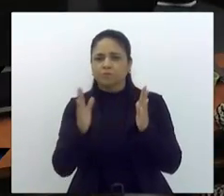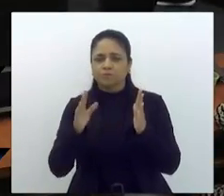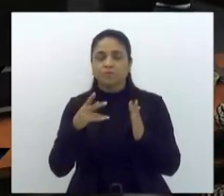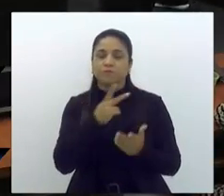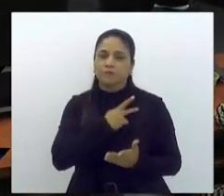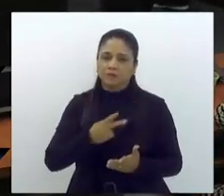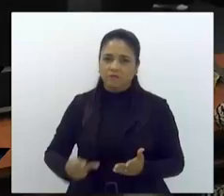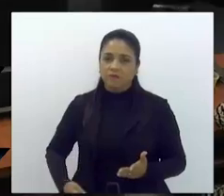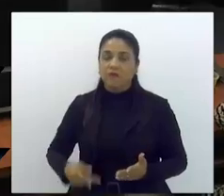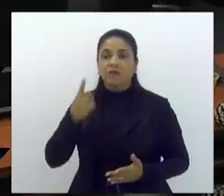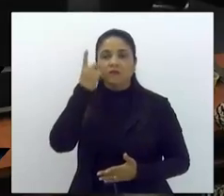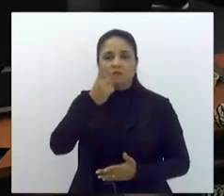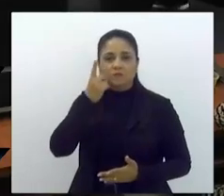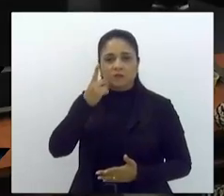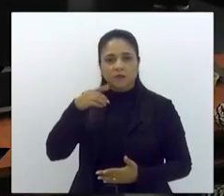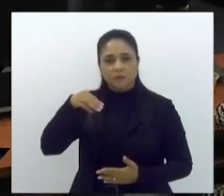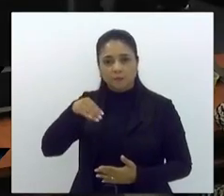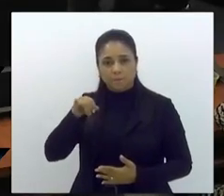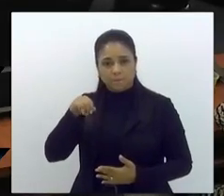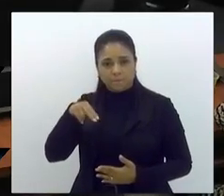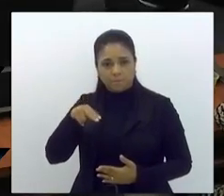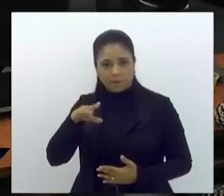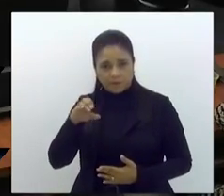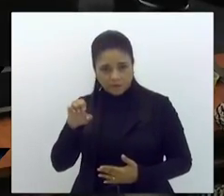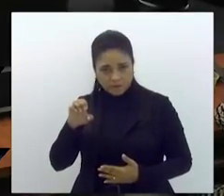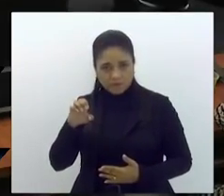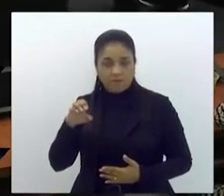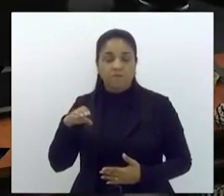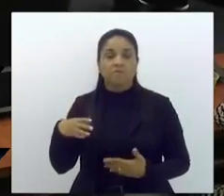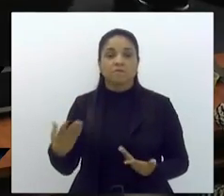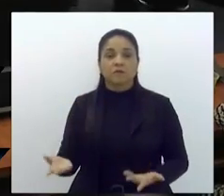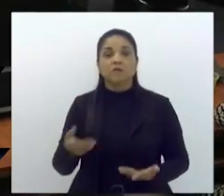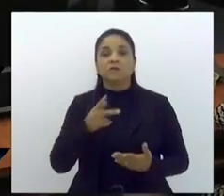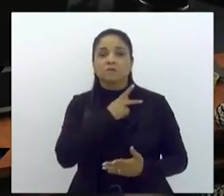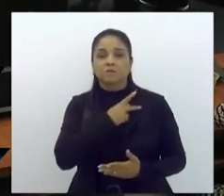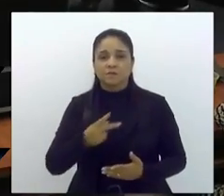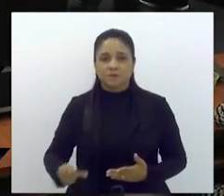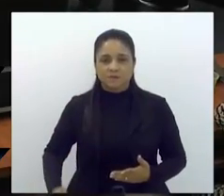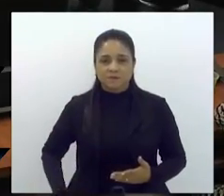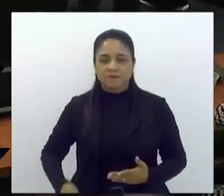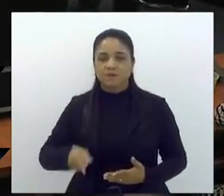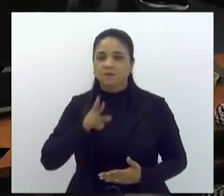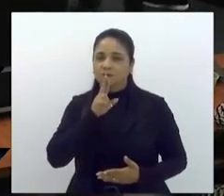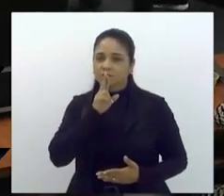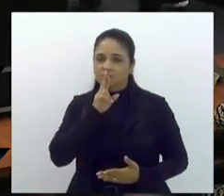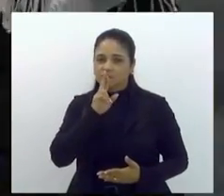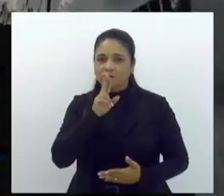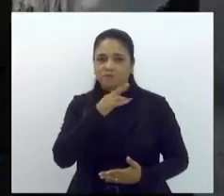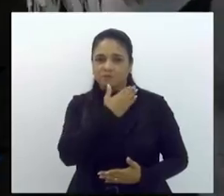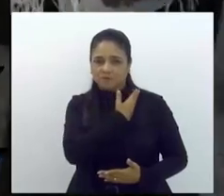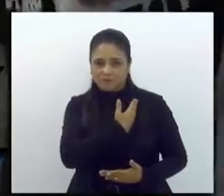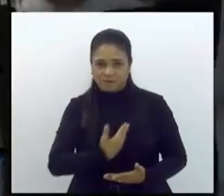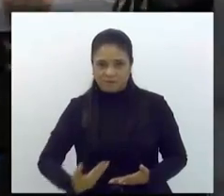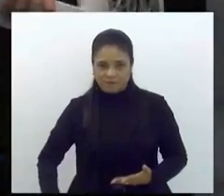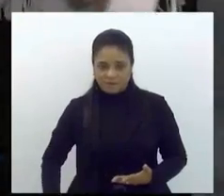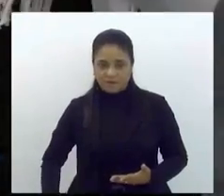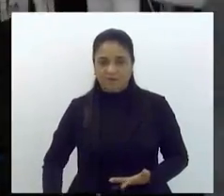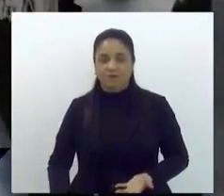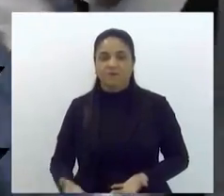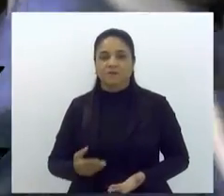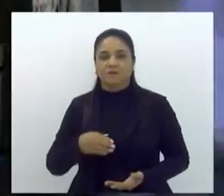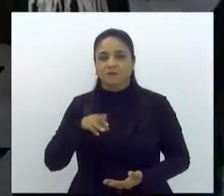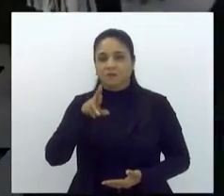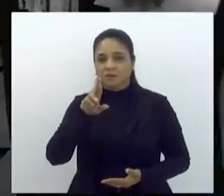por favor deputado Carlos minc Presidente Rodrigo Bacelar queria também